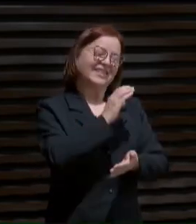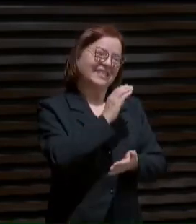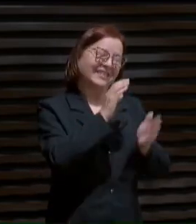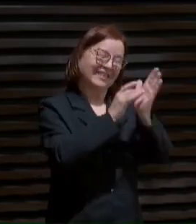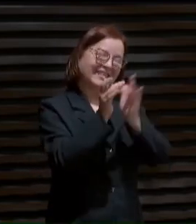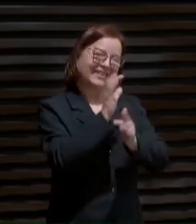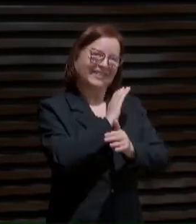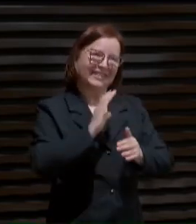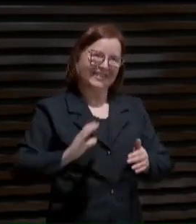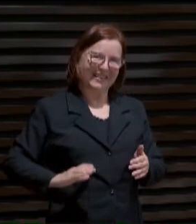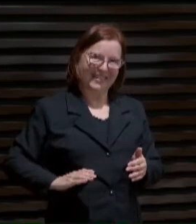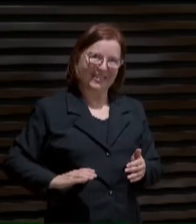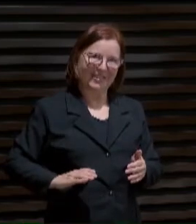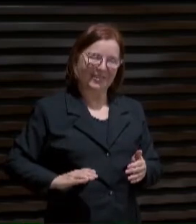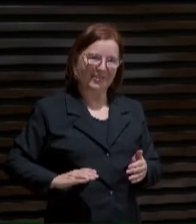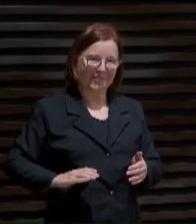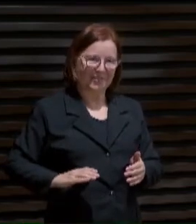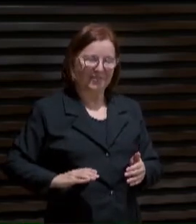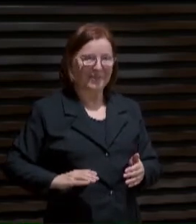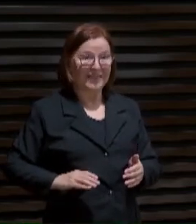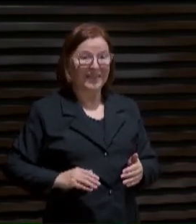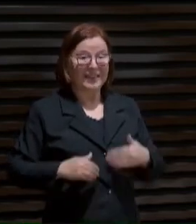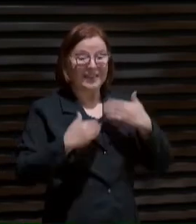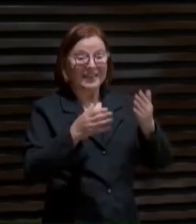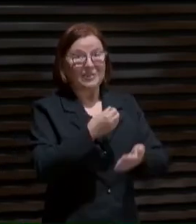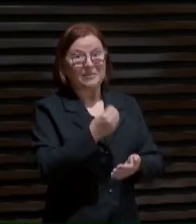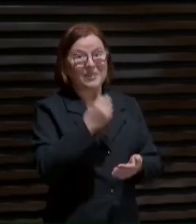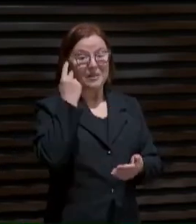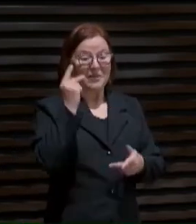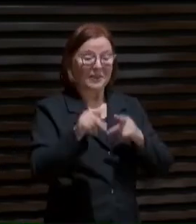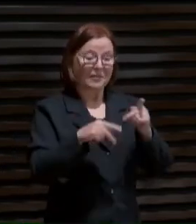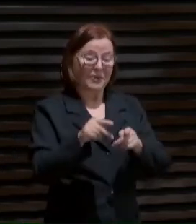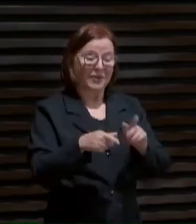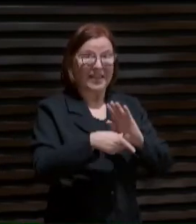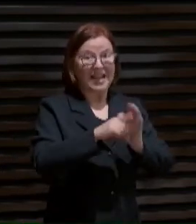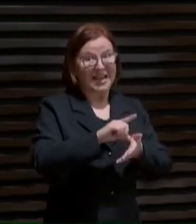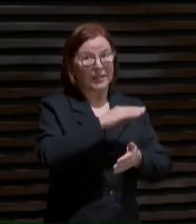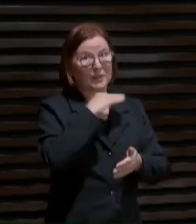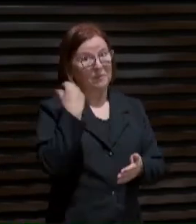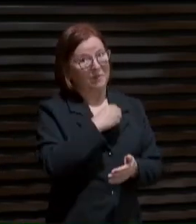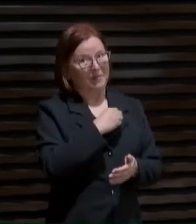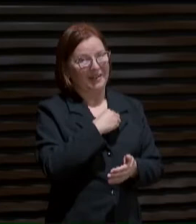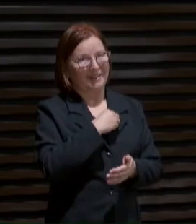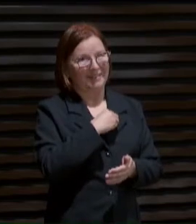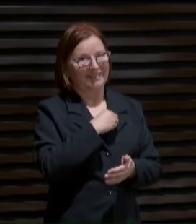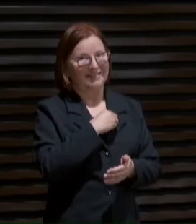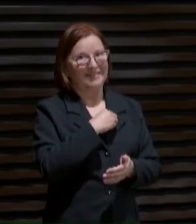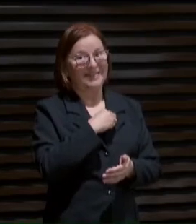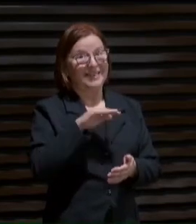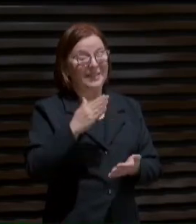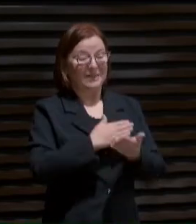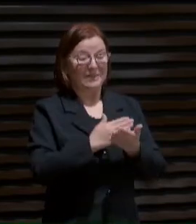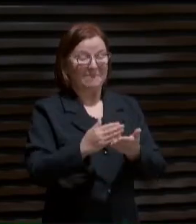daqueles que estavam mortos em delitos e pecados e ele inaugura Este Reino inabalável